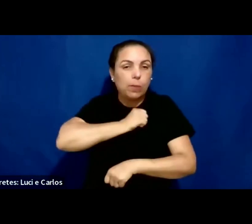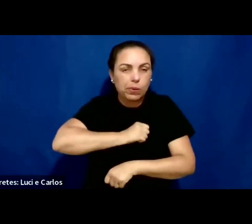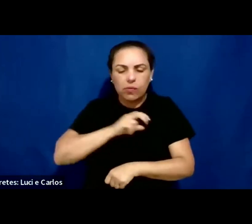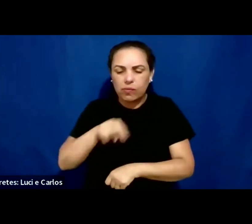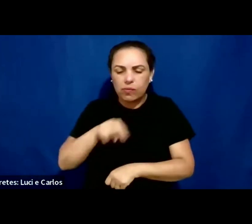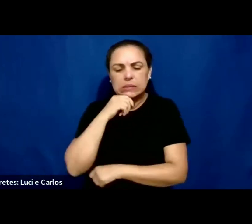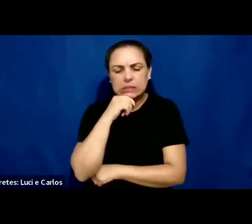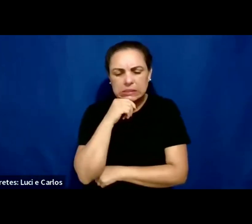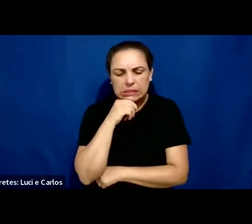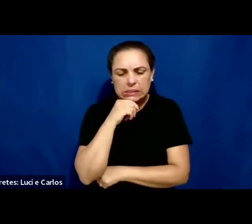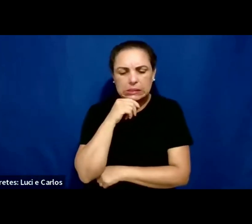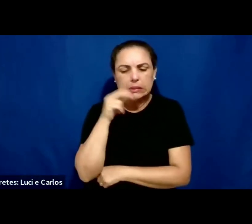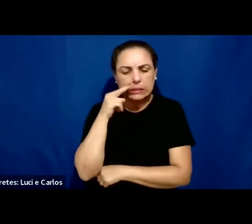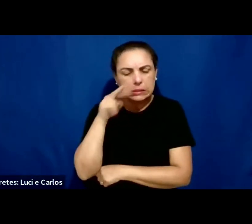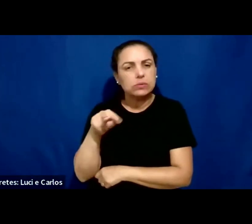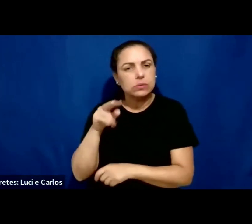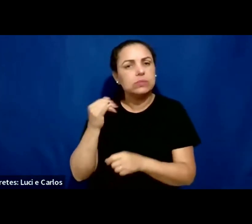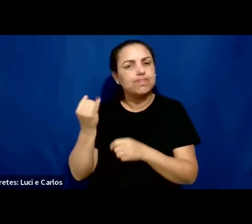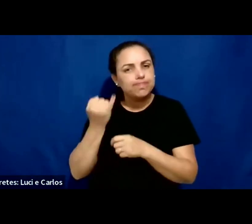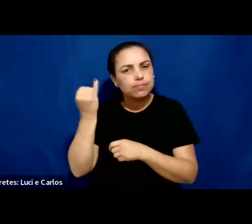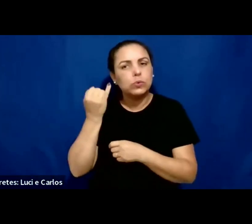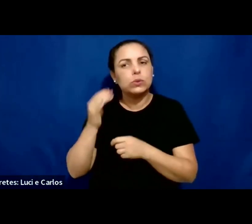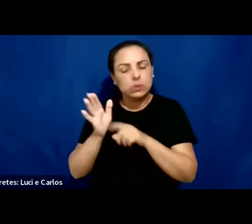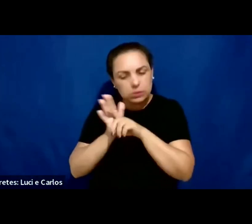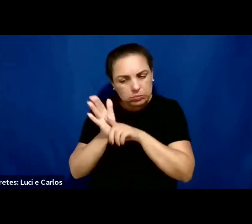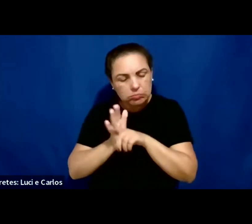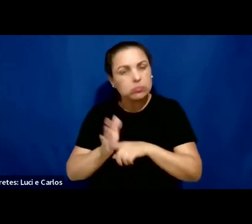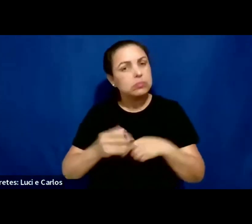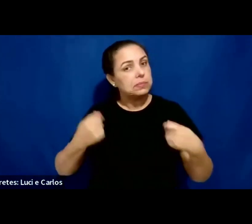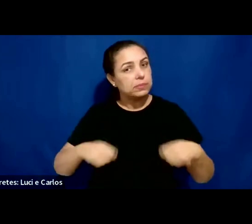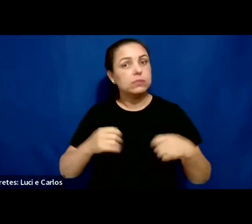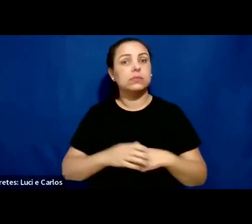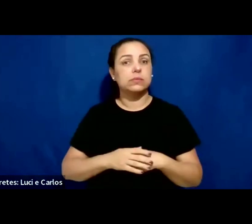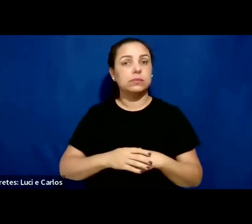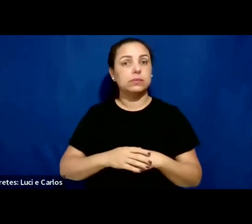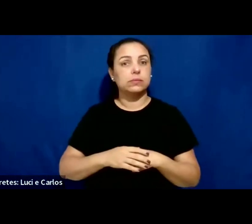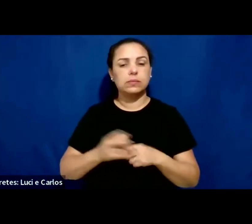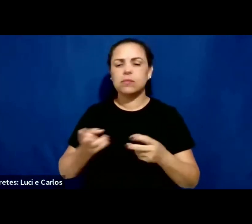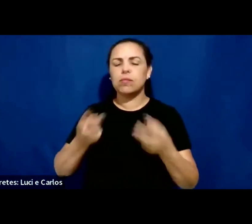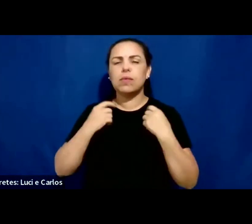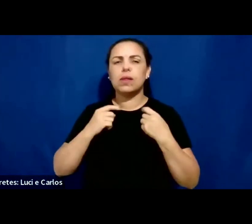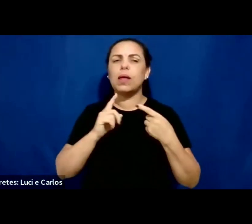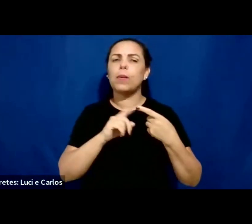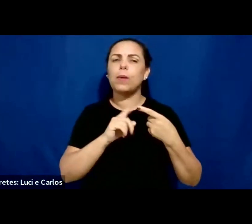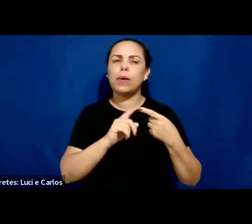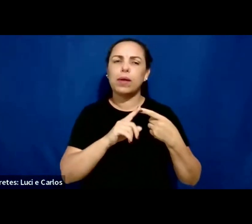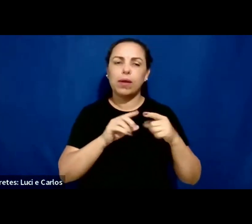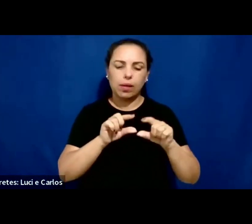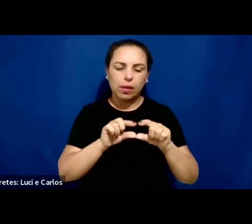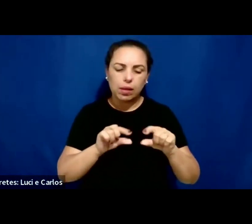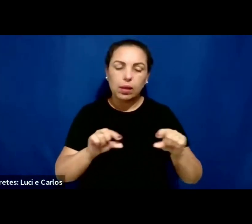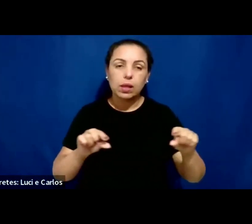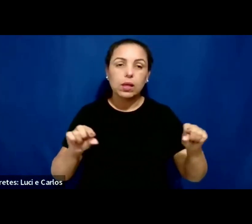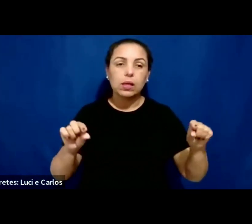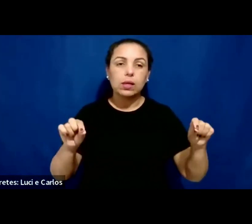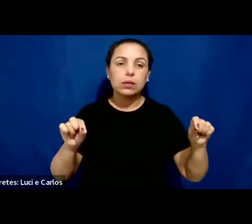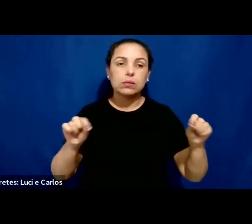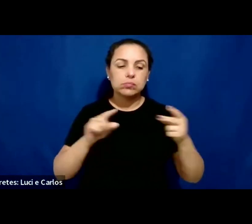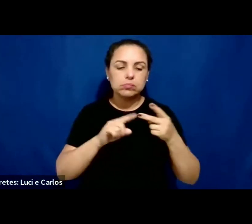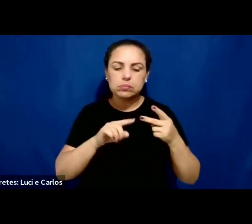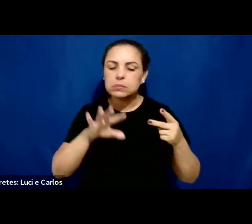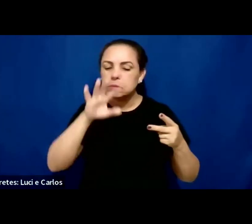fezes de uma pessoa saudável? Bom, você tem que olhar 5 coisas: a estrutura, a